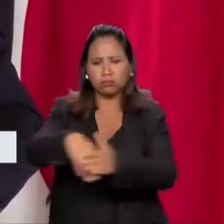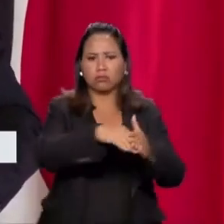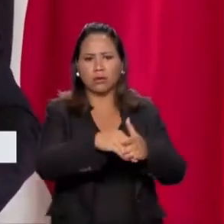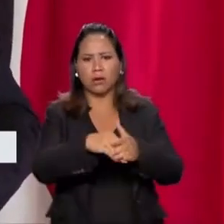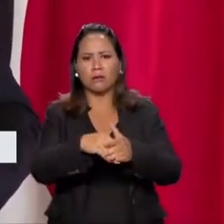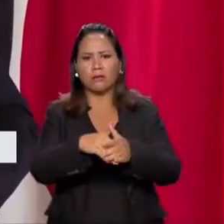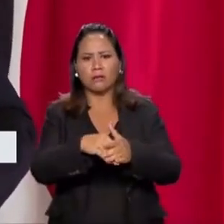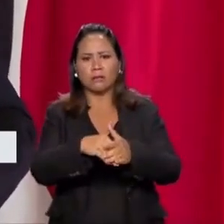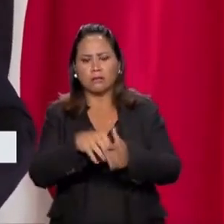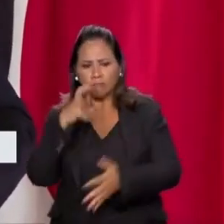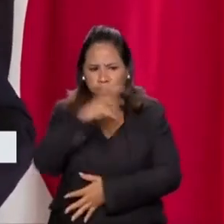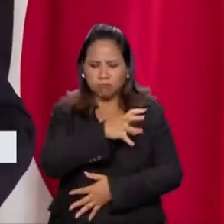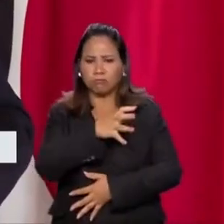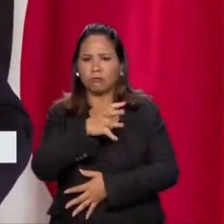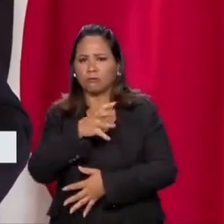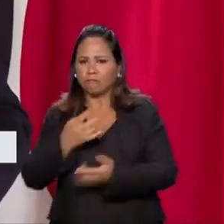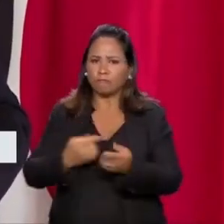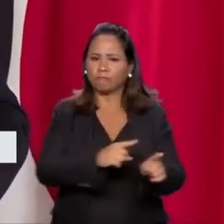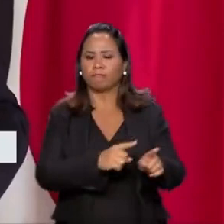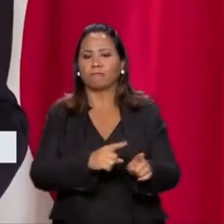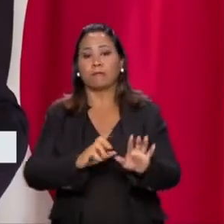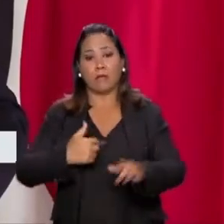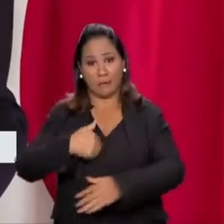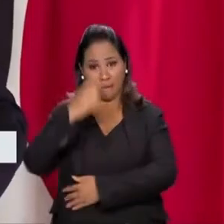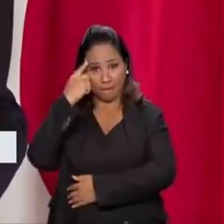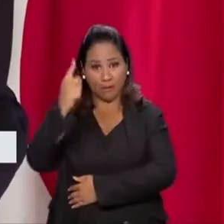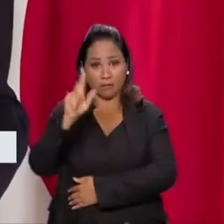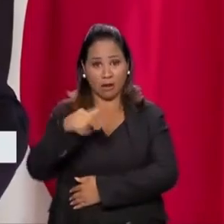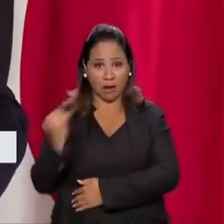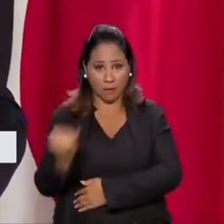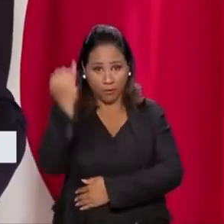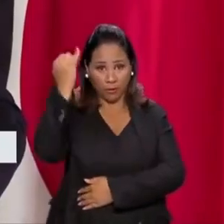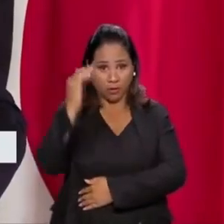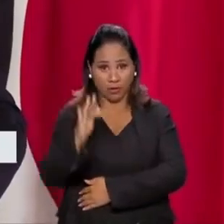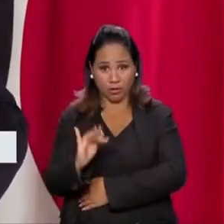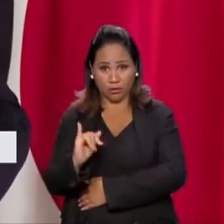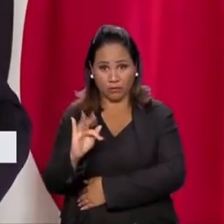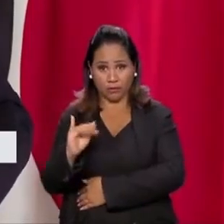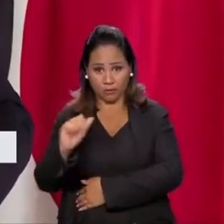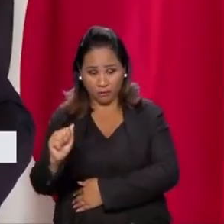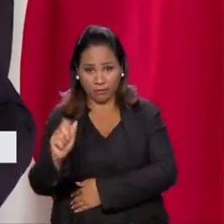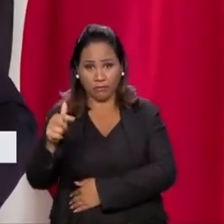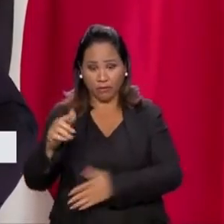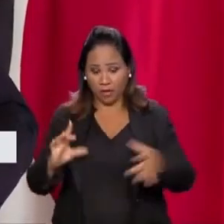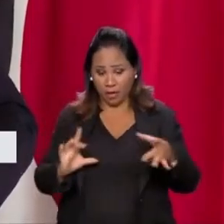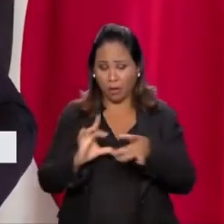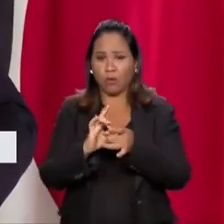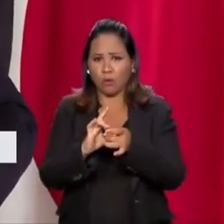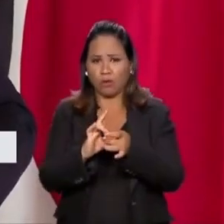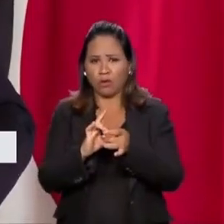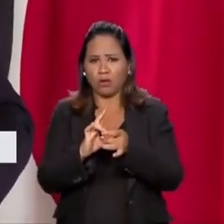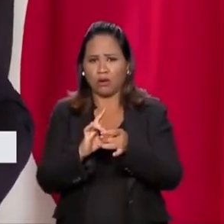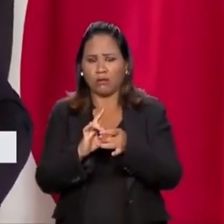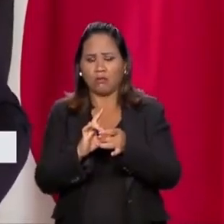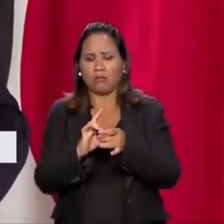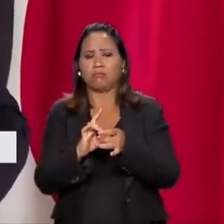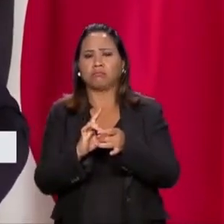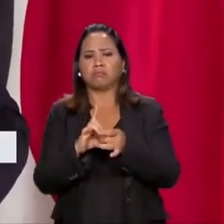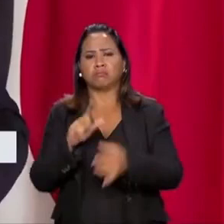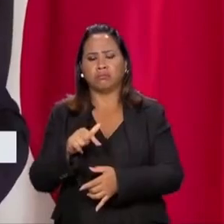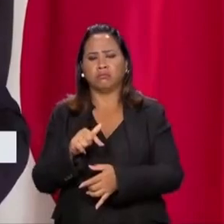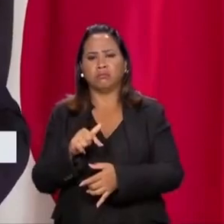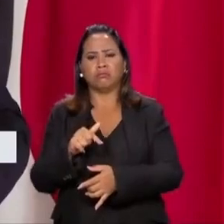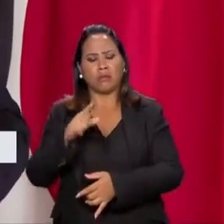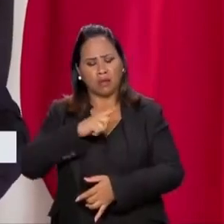Eu penso que é importante que a FIFA, que a Liga Espanhola, que a Liga de outros países tome